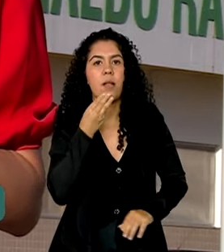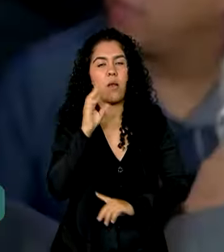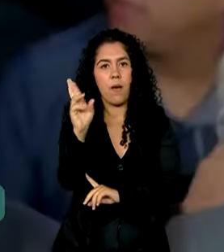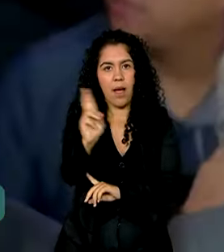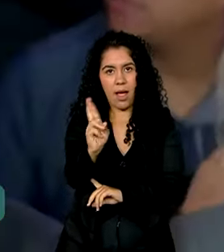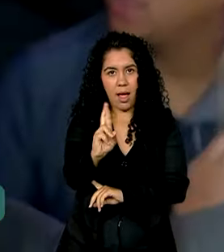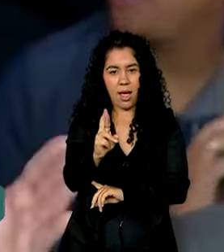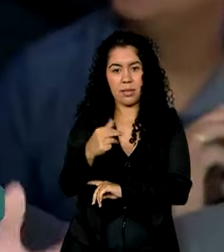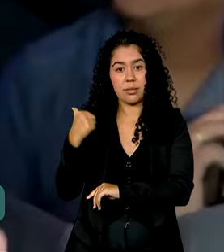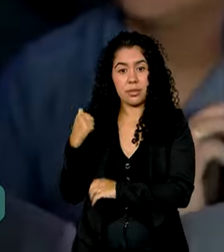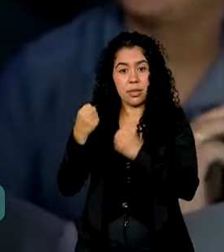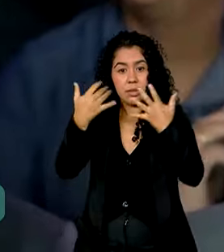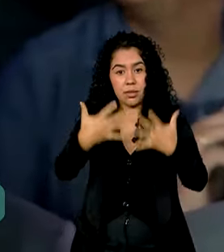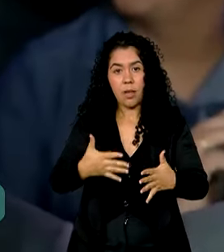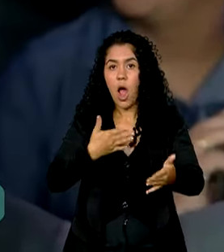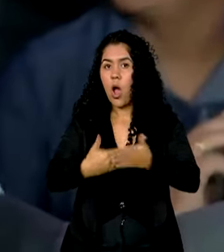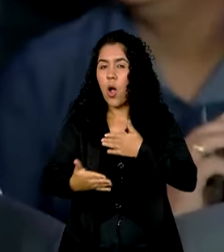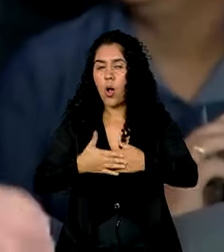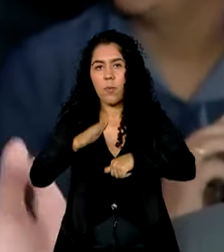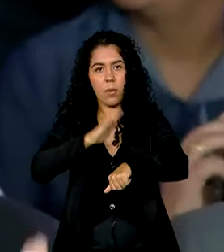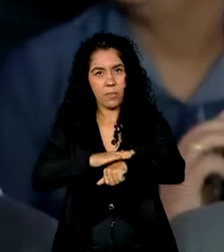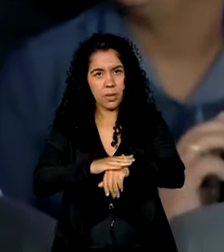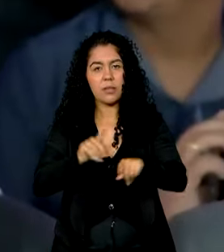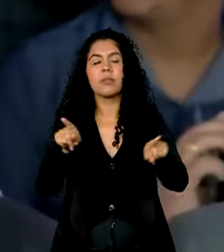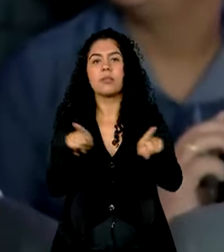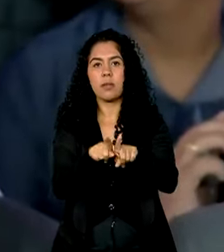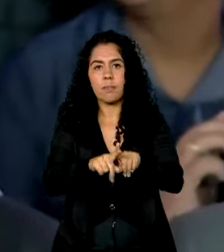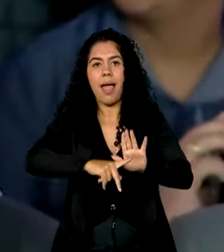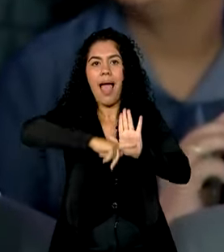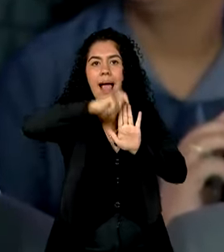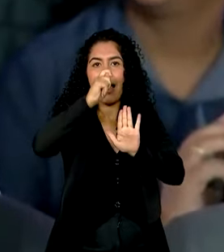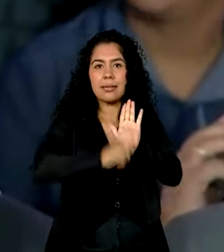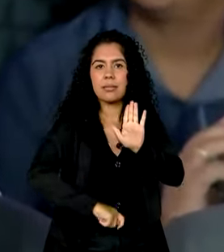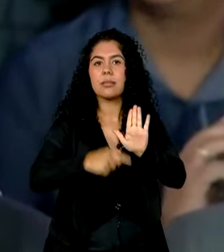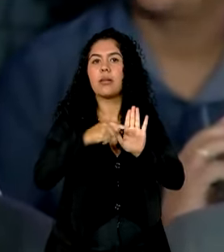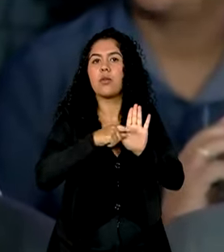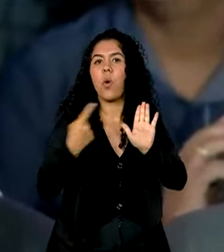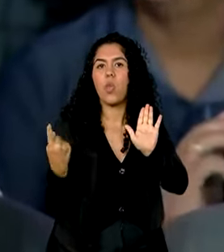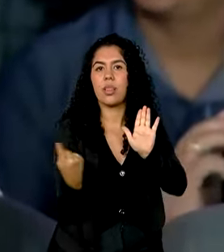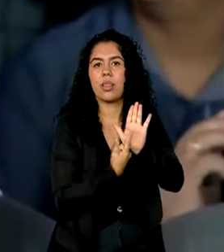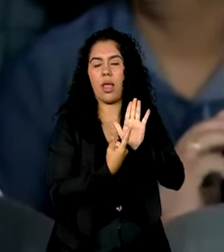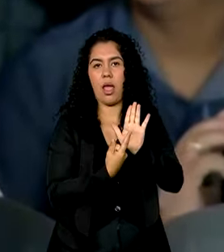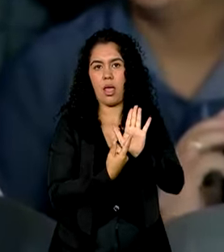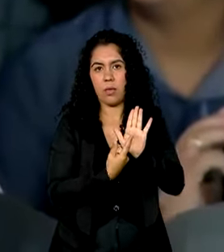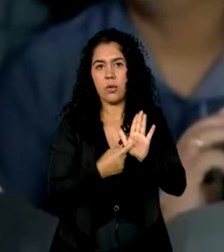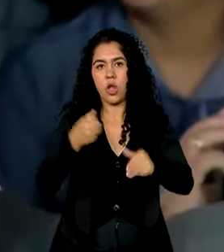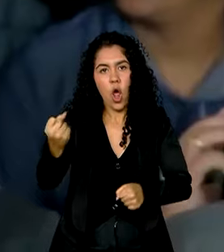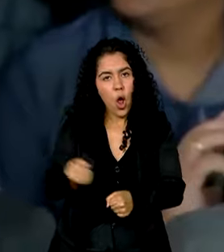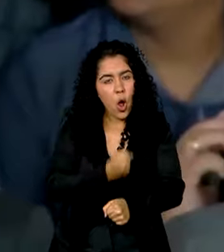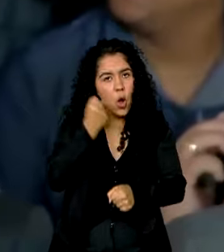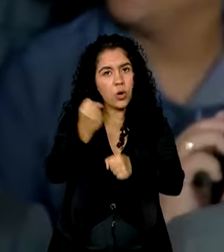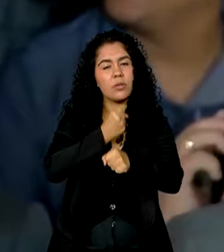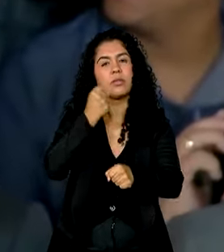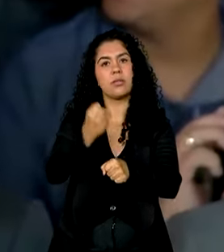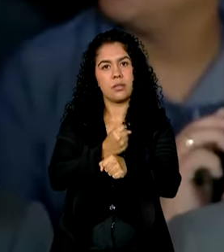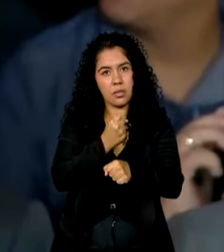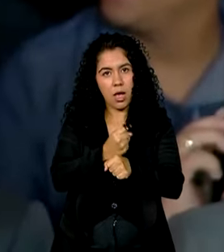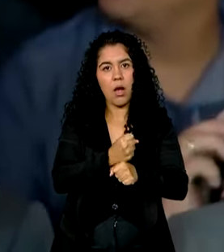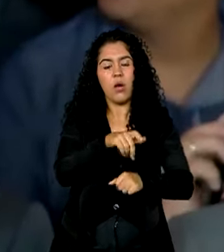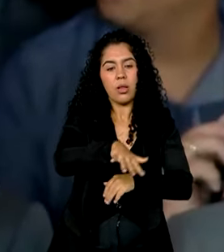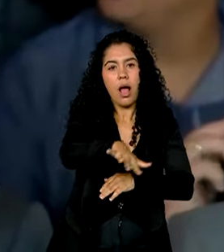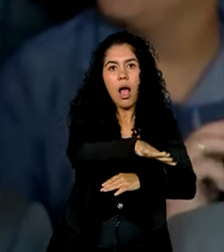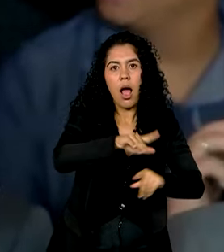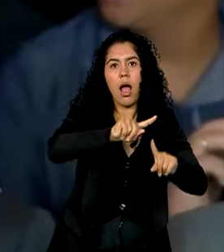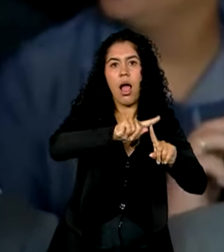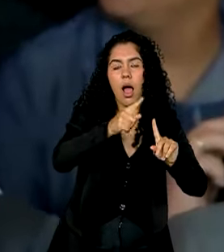reais. Muito em breve assinaremos o termo de compromisso da construção da maternidade